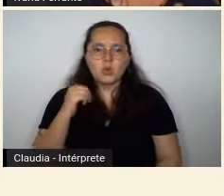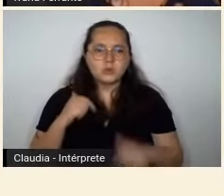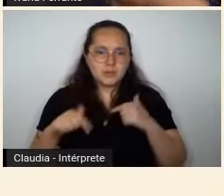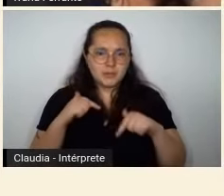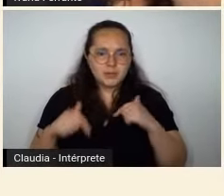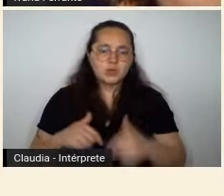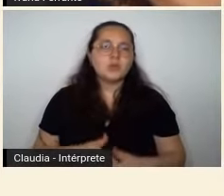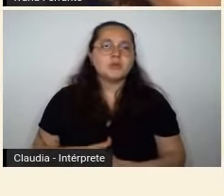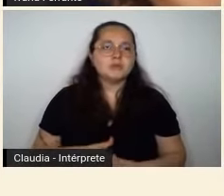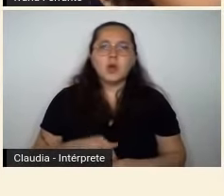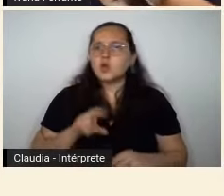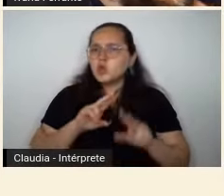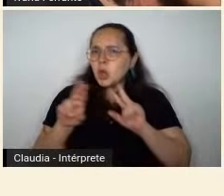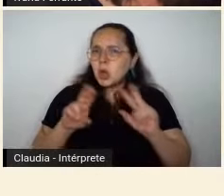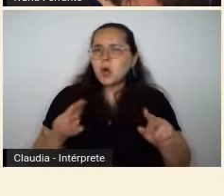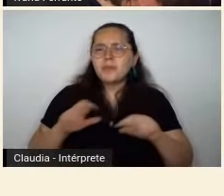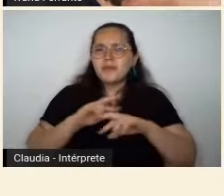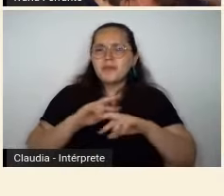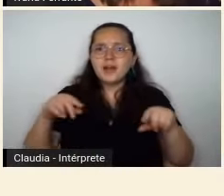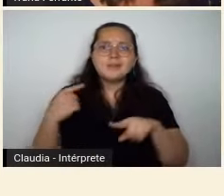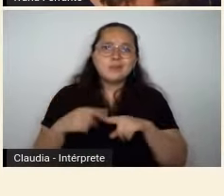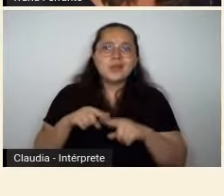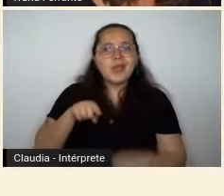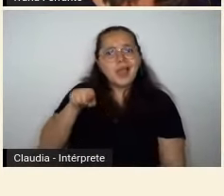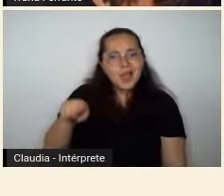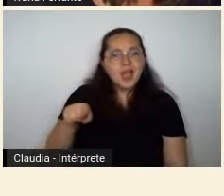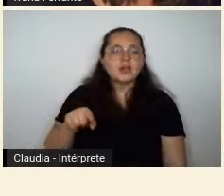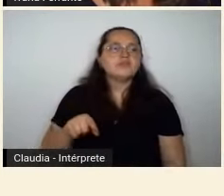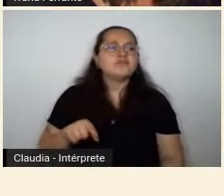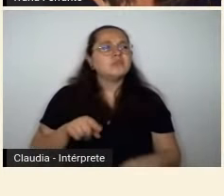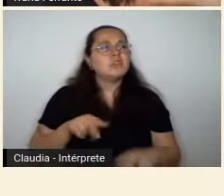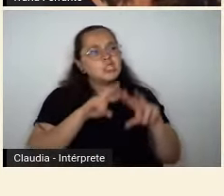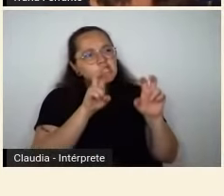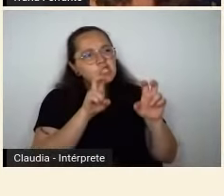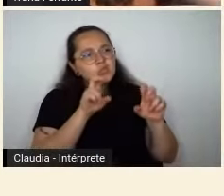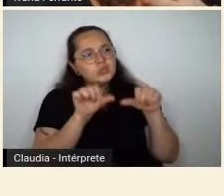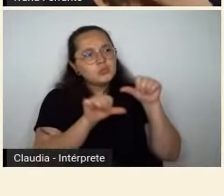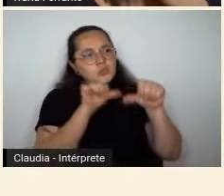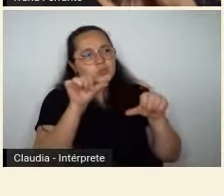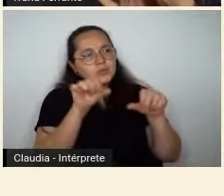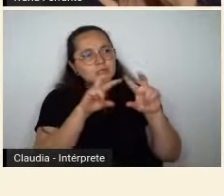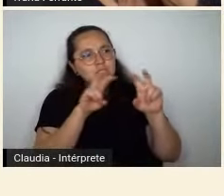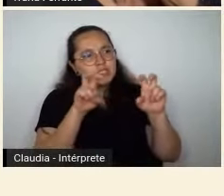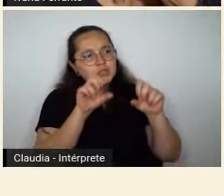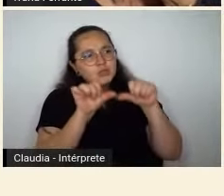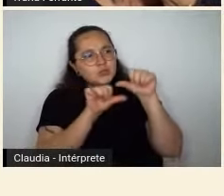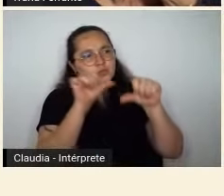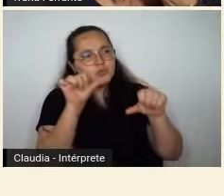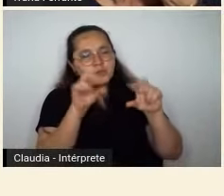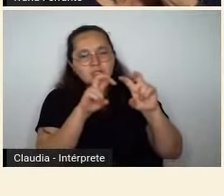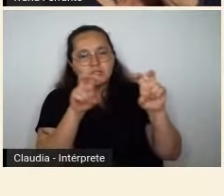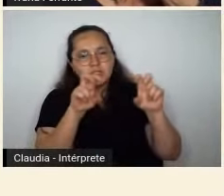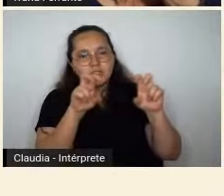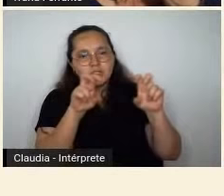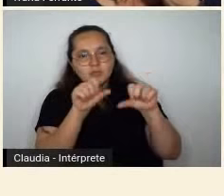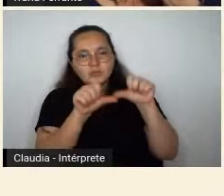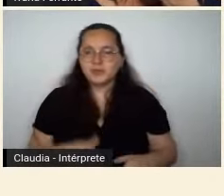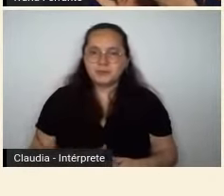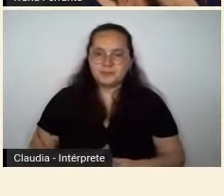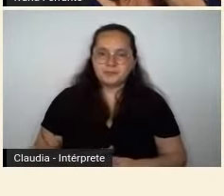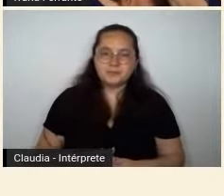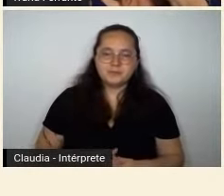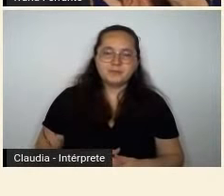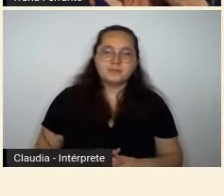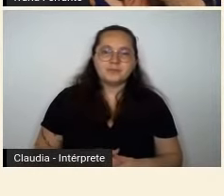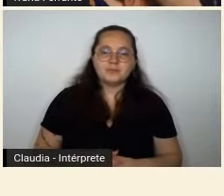porque ela foi mudando de nome a partir com o tempo né essa é uma